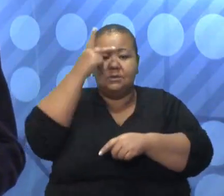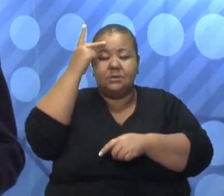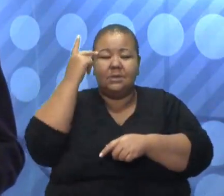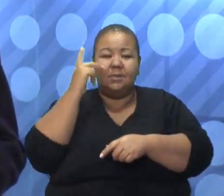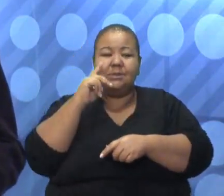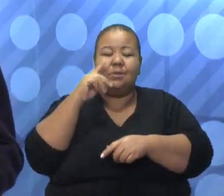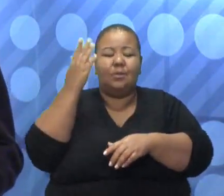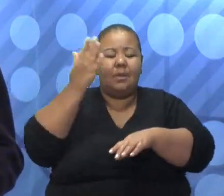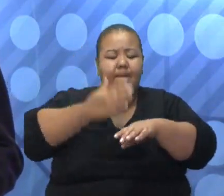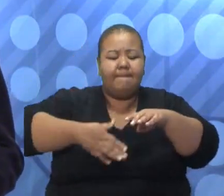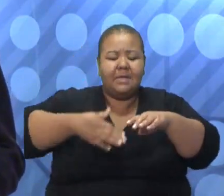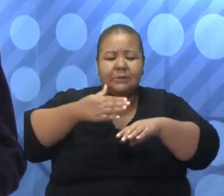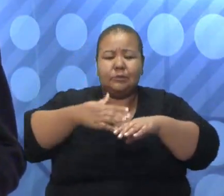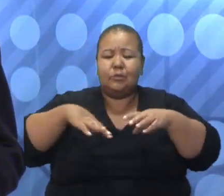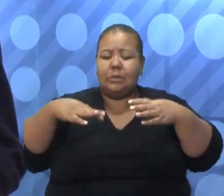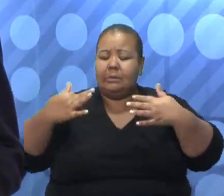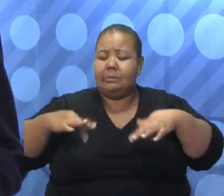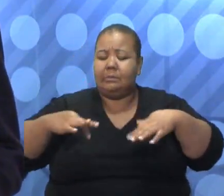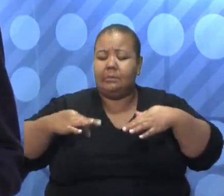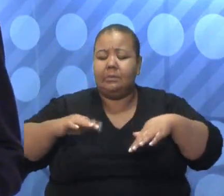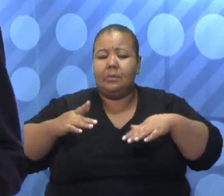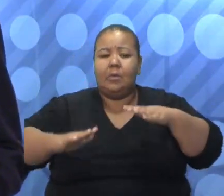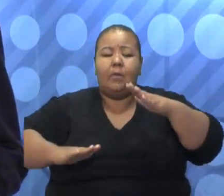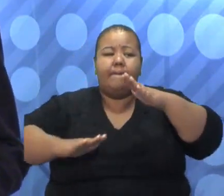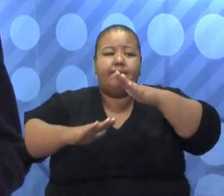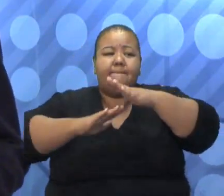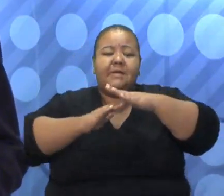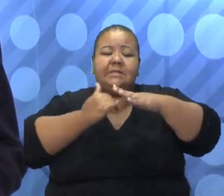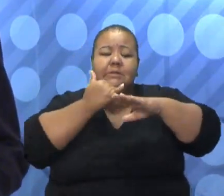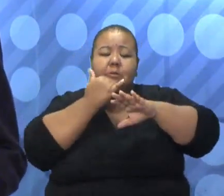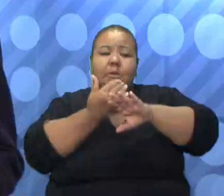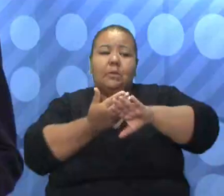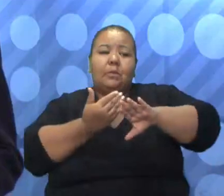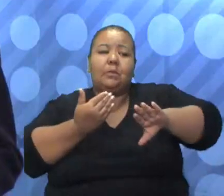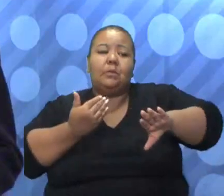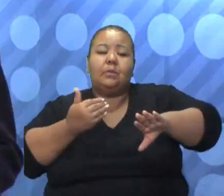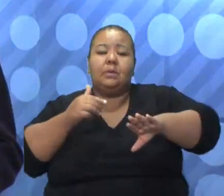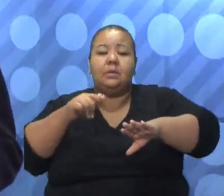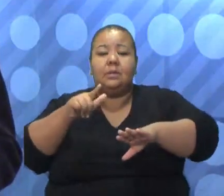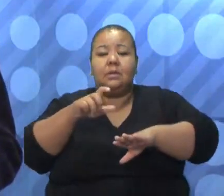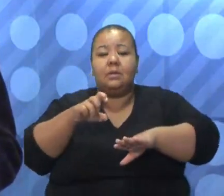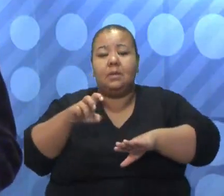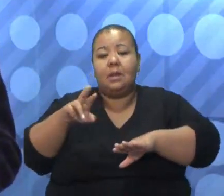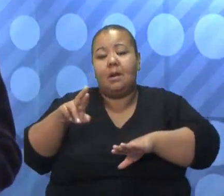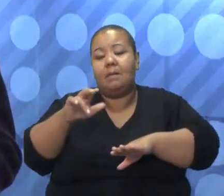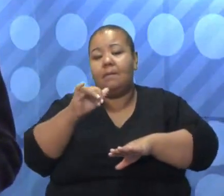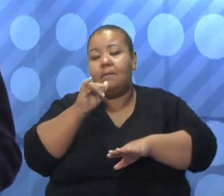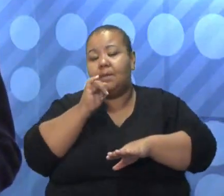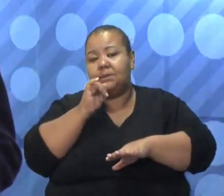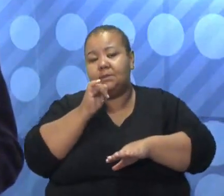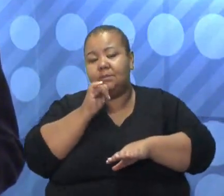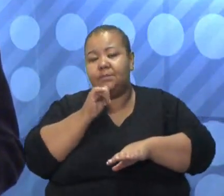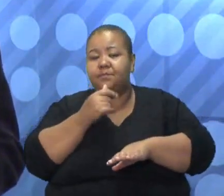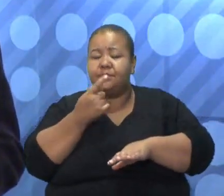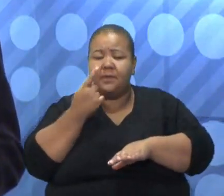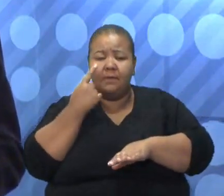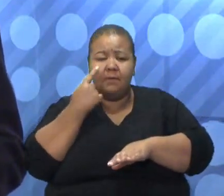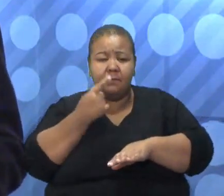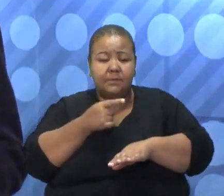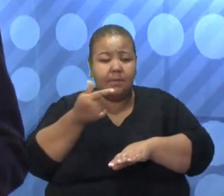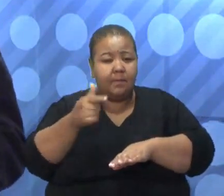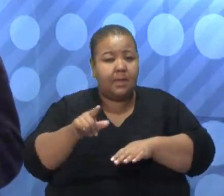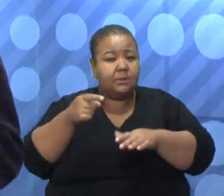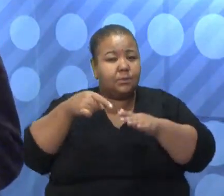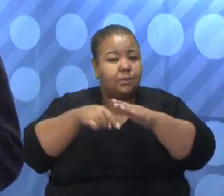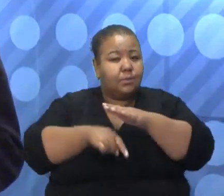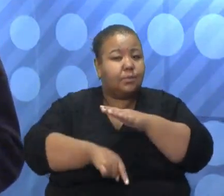se machuque ou mesmo que fique parado por alguma lesão, como uma LER, por exemplo. Então vamos ver mais especificamente como esse